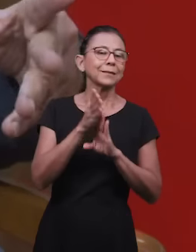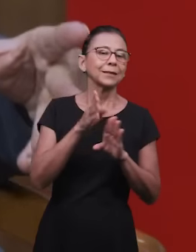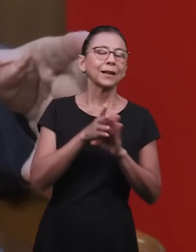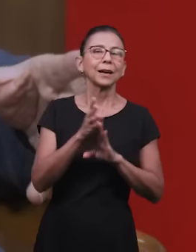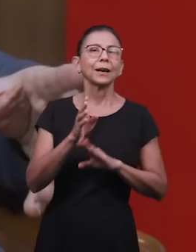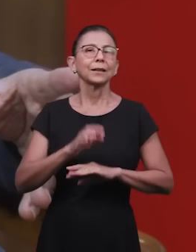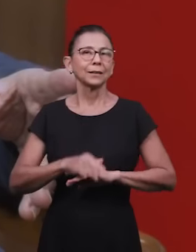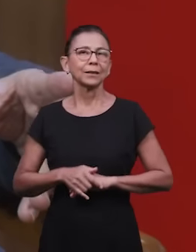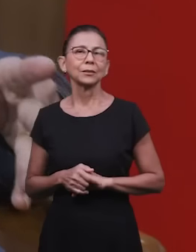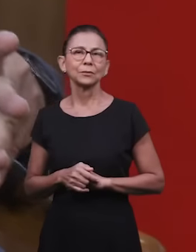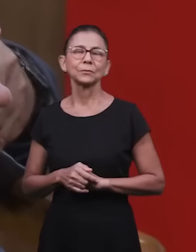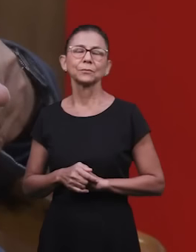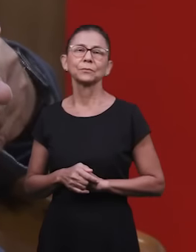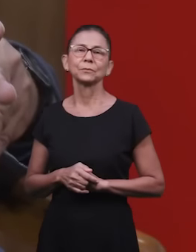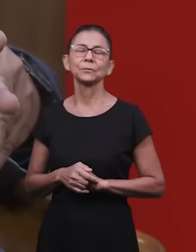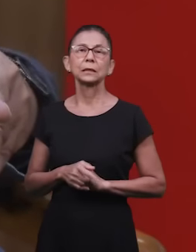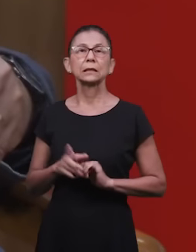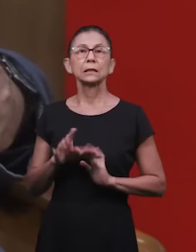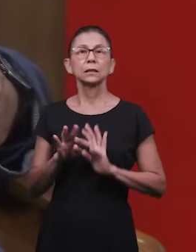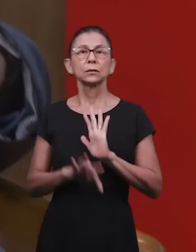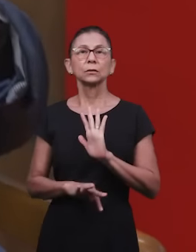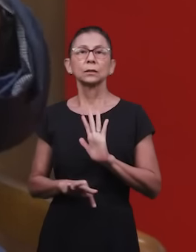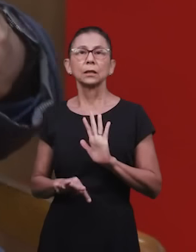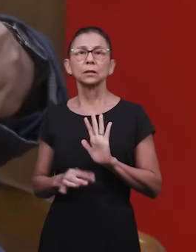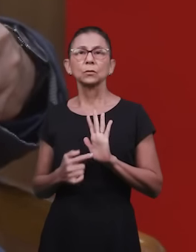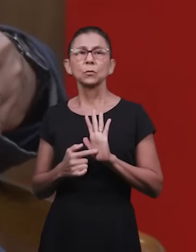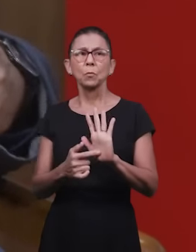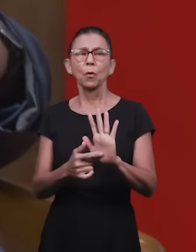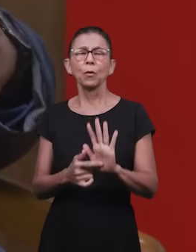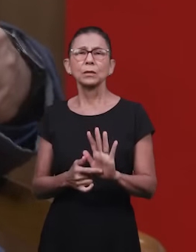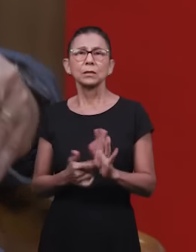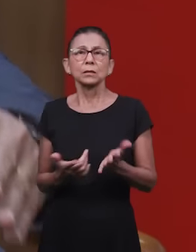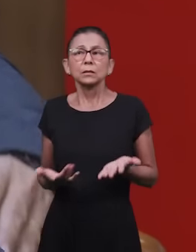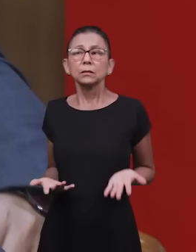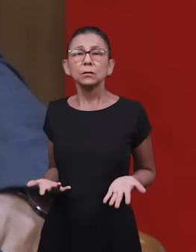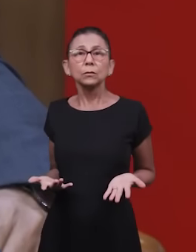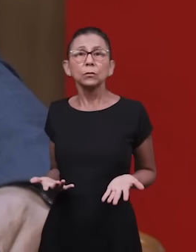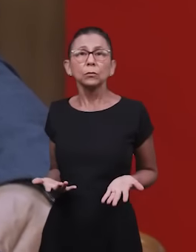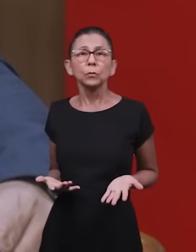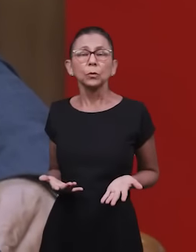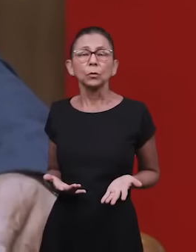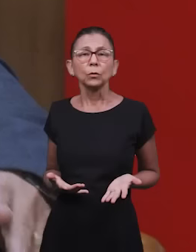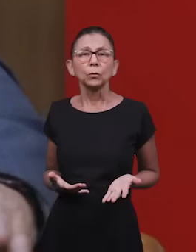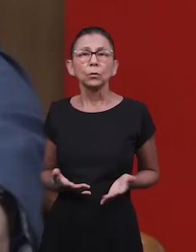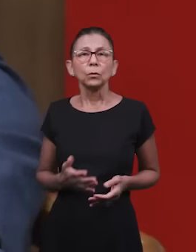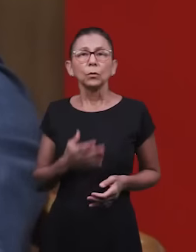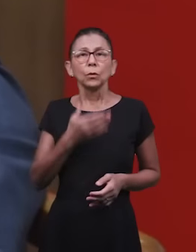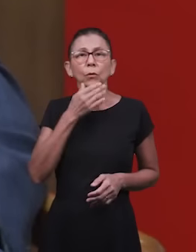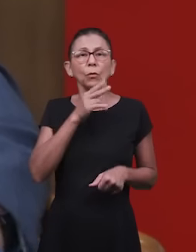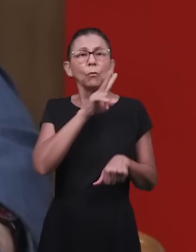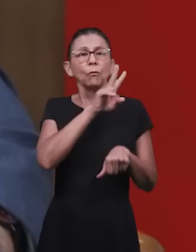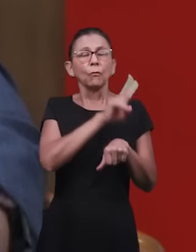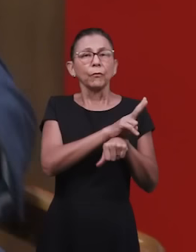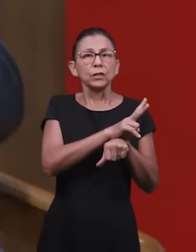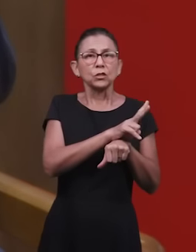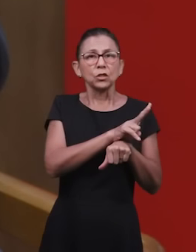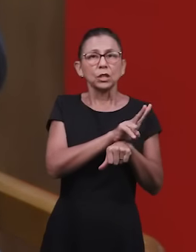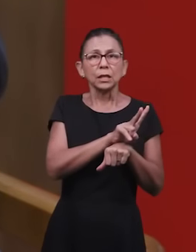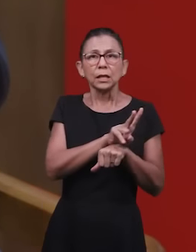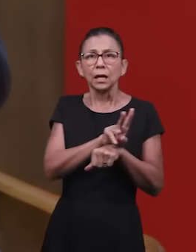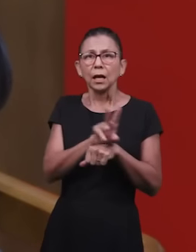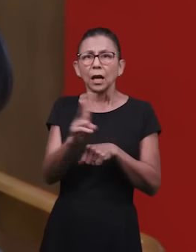de orientar. E diz o texto que eles espancaram, feriram e tiraram o meu manto. Esse